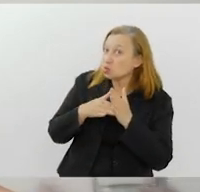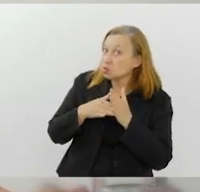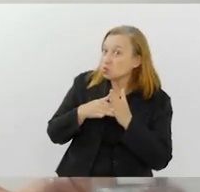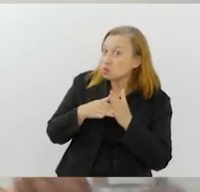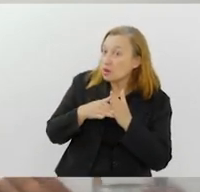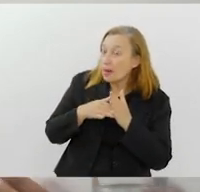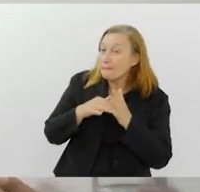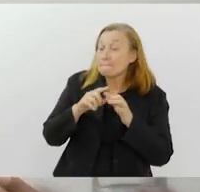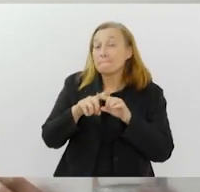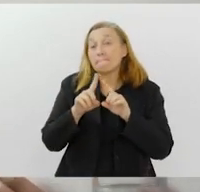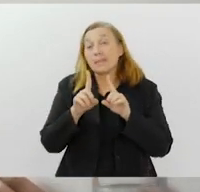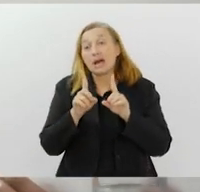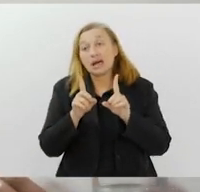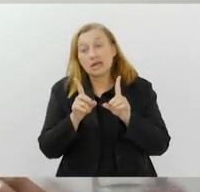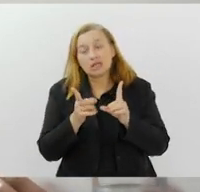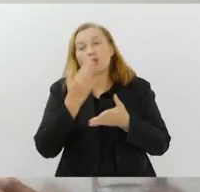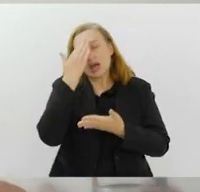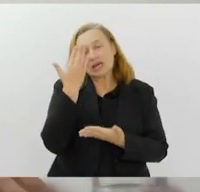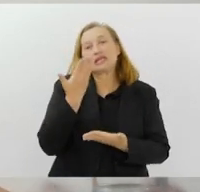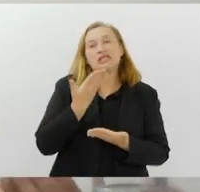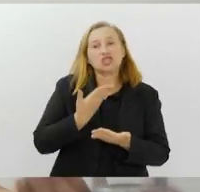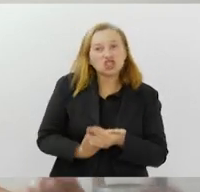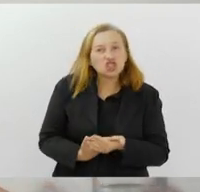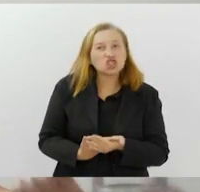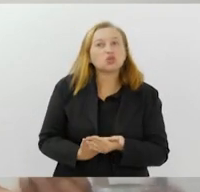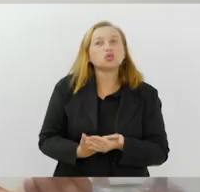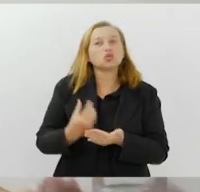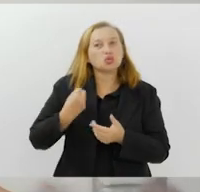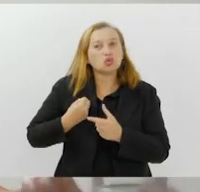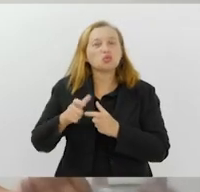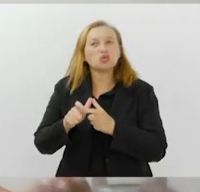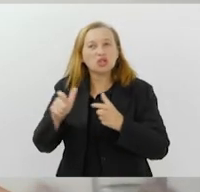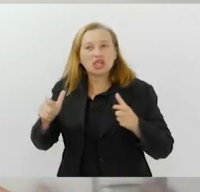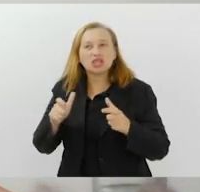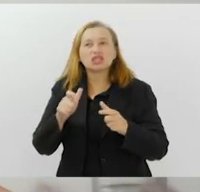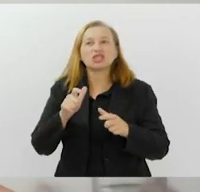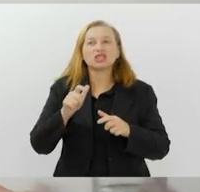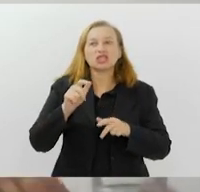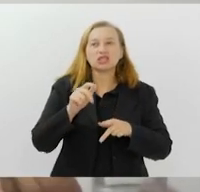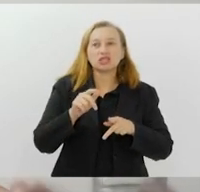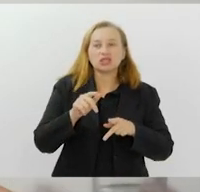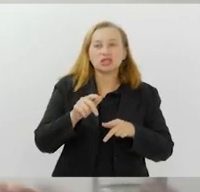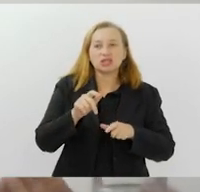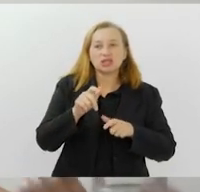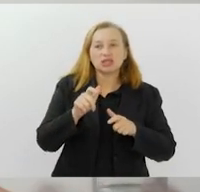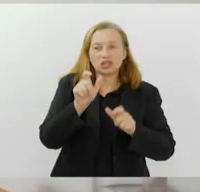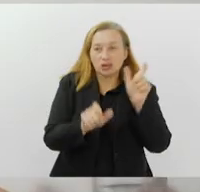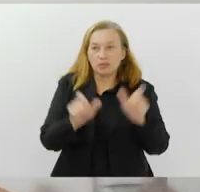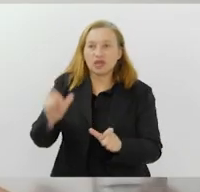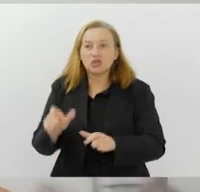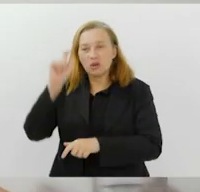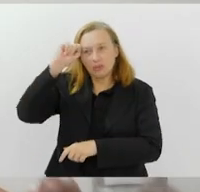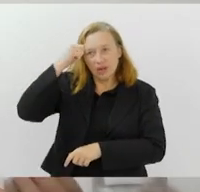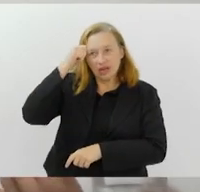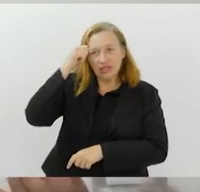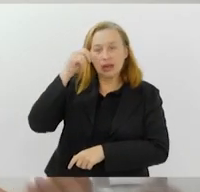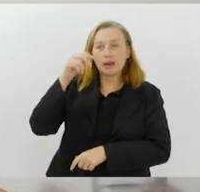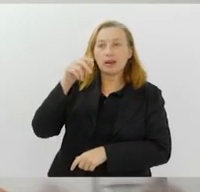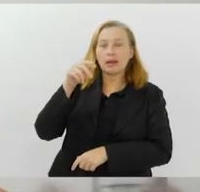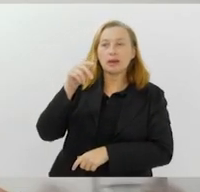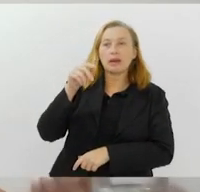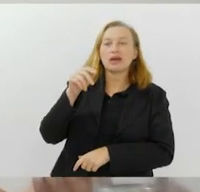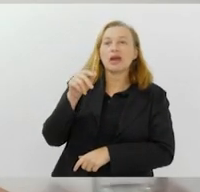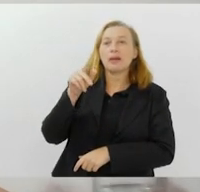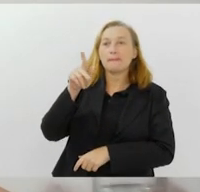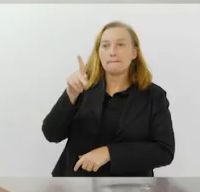todos mas eu acredito que a grande maioria das pessoas negras pretas e pardas